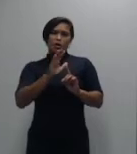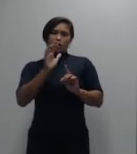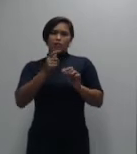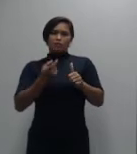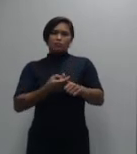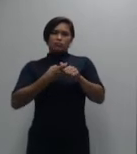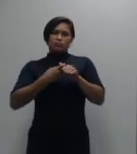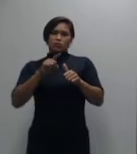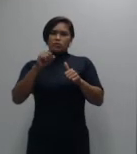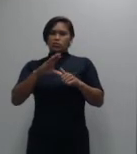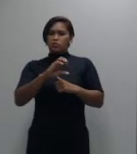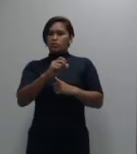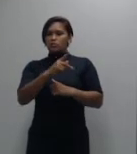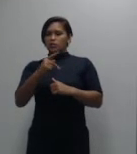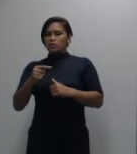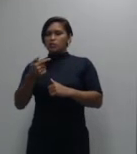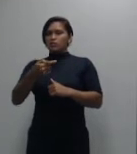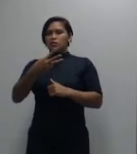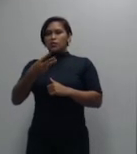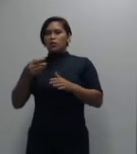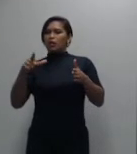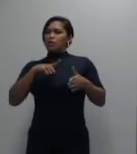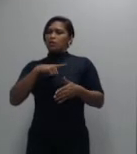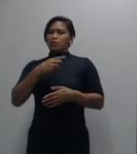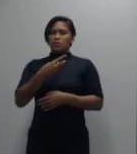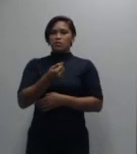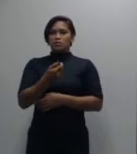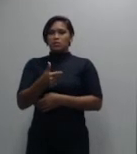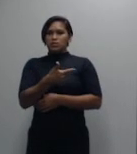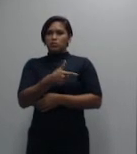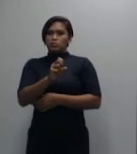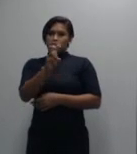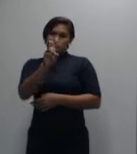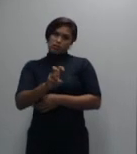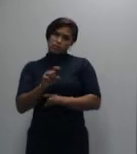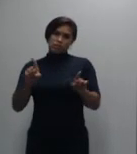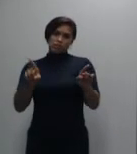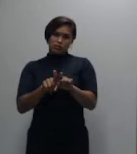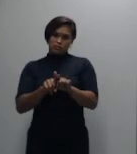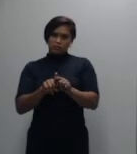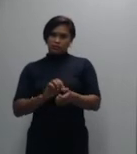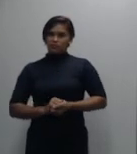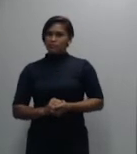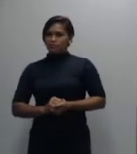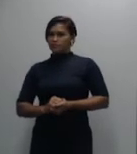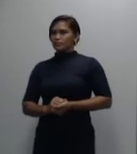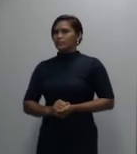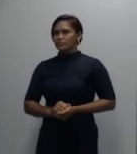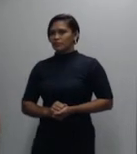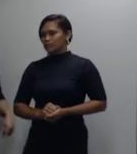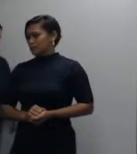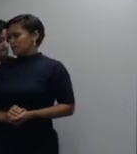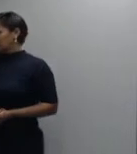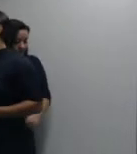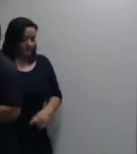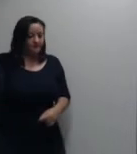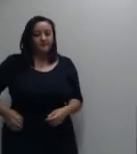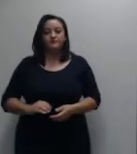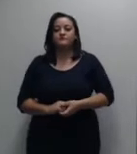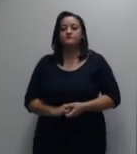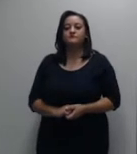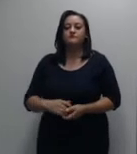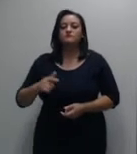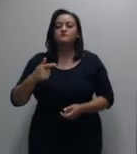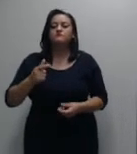no 61 ele não possuem perfil pertencer a atual não faz qualquer sentido é